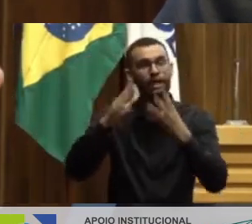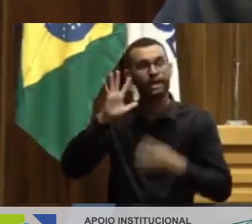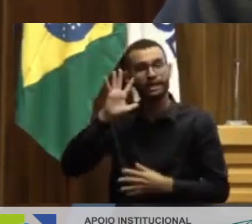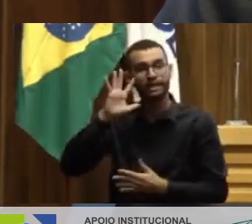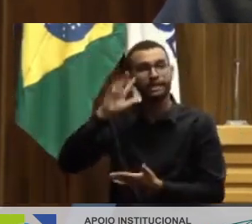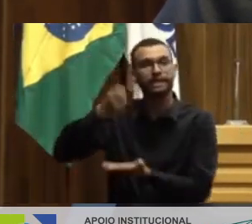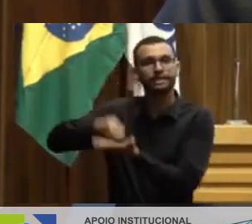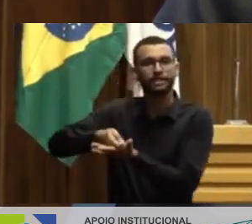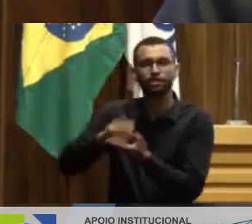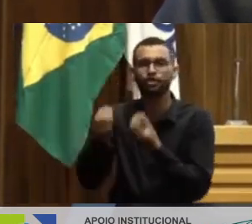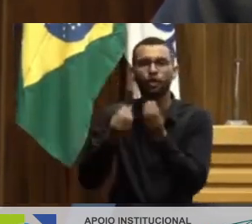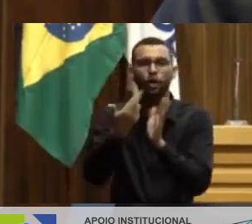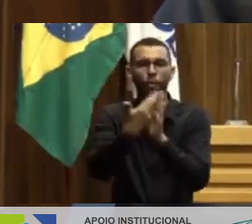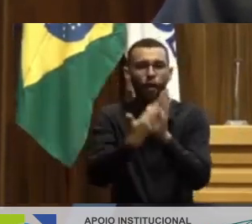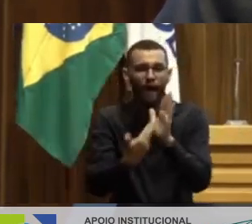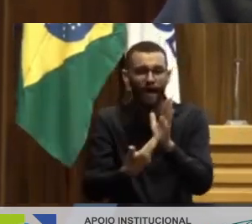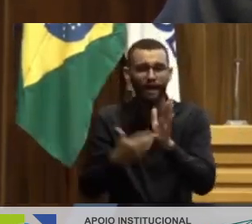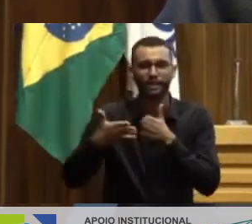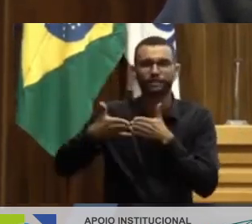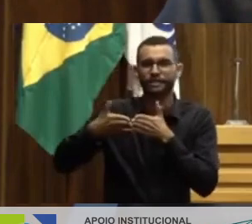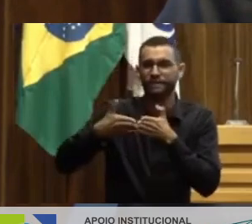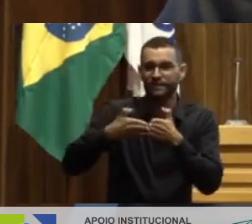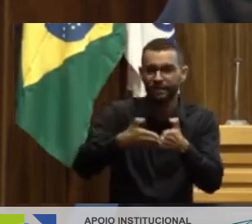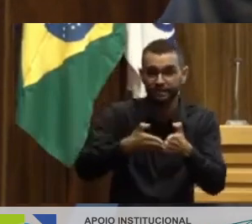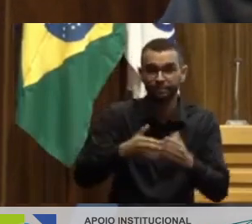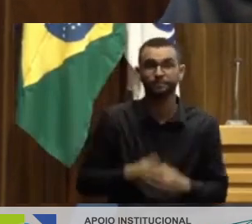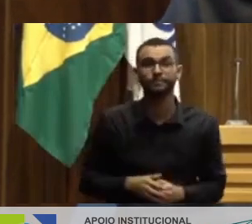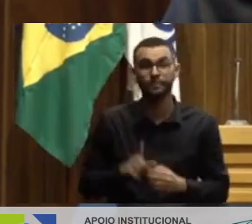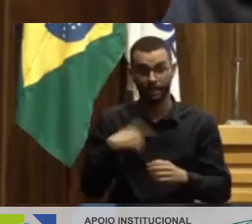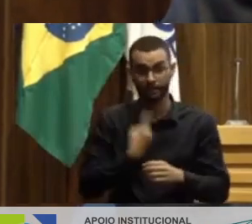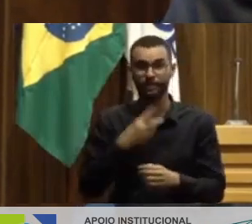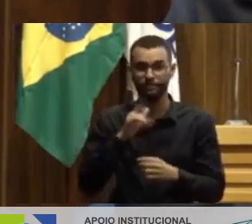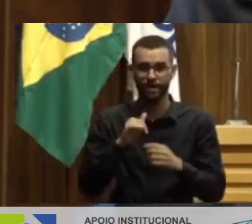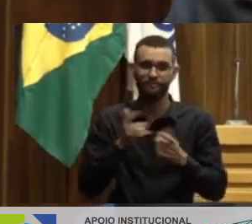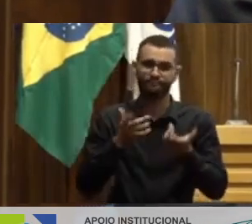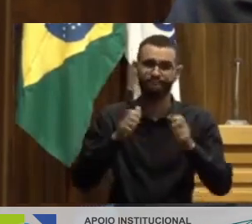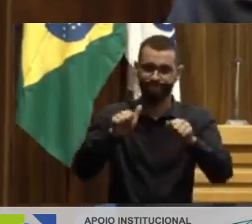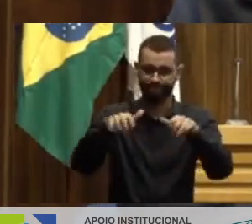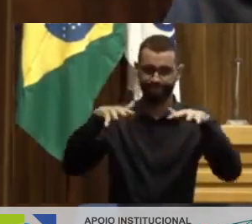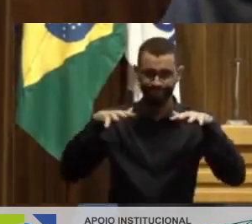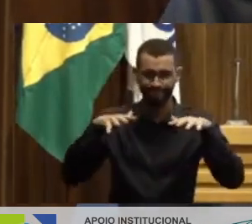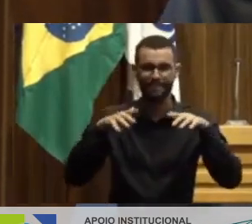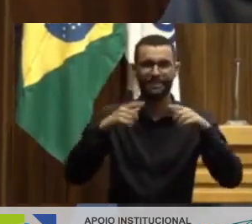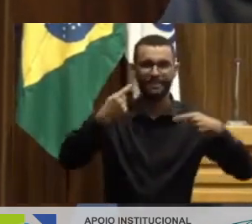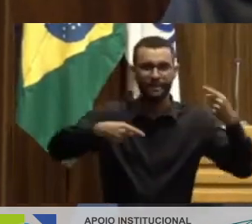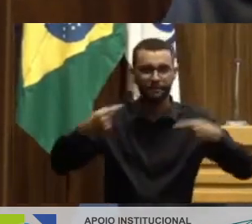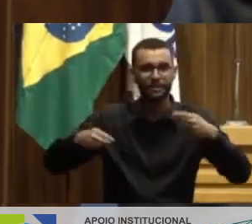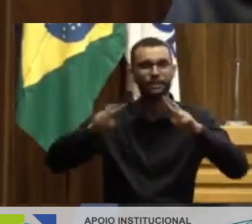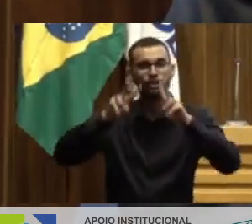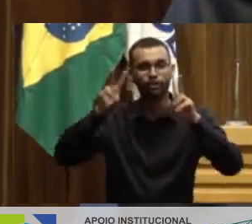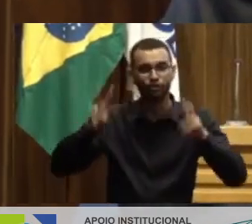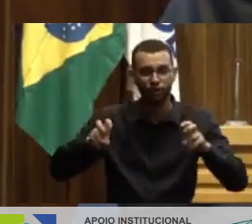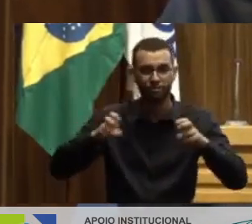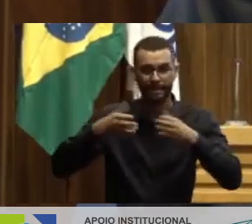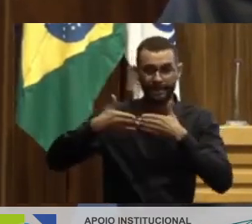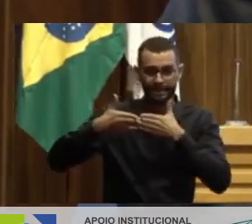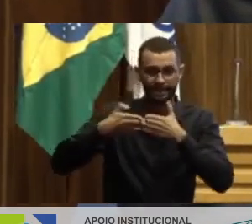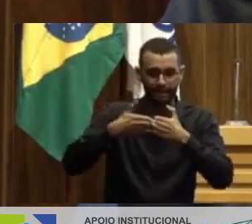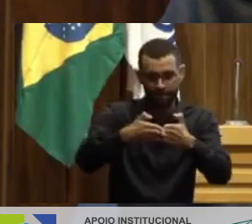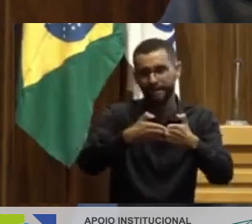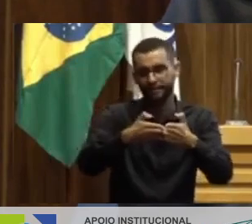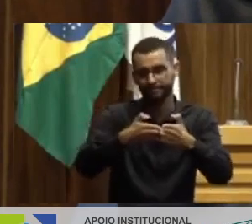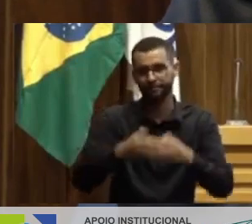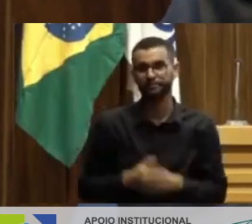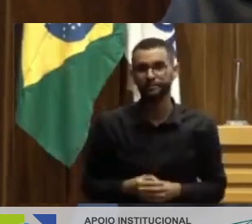as regras de navegação. Então, nós vamos fazer um seminário sobre a transição energética da navegação marítima, que